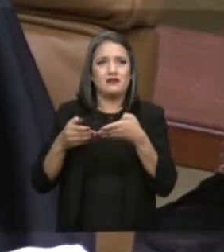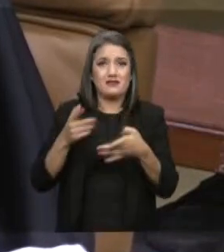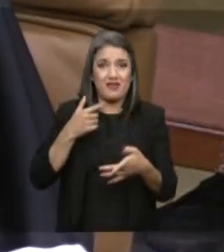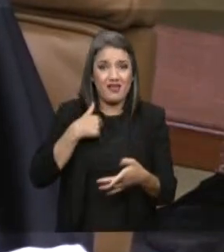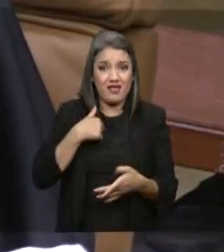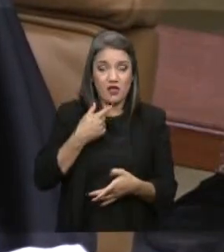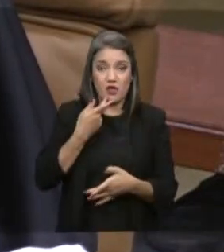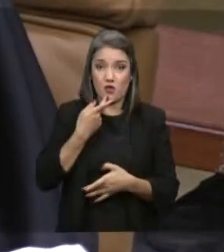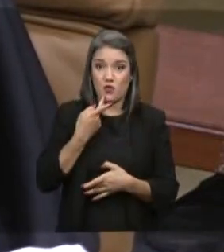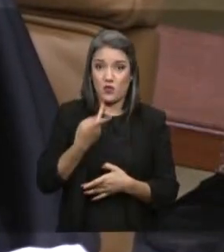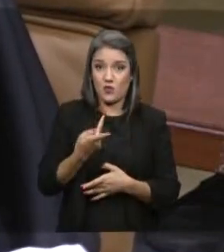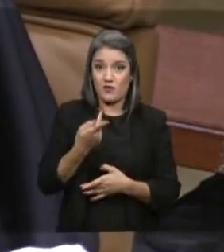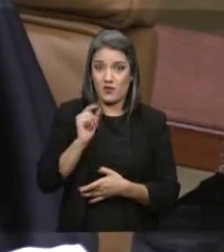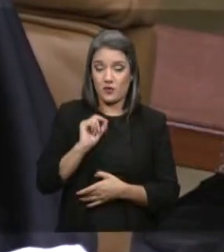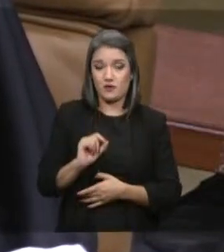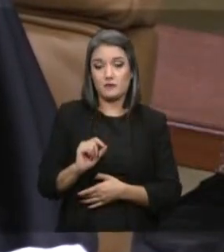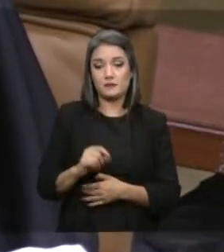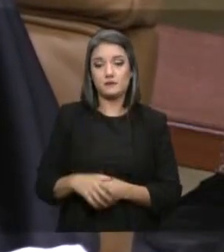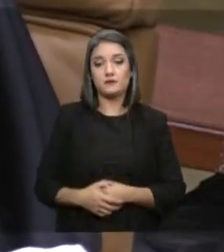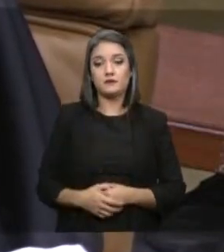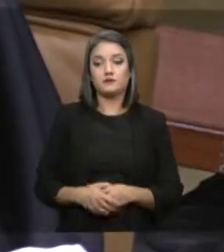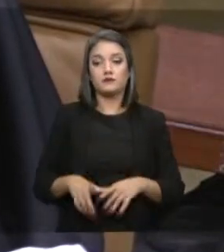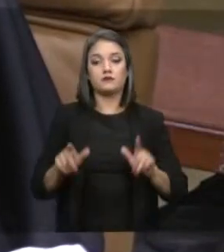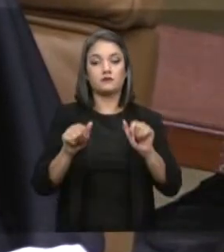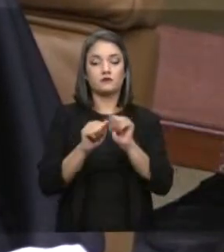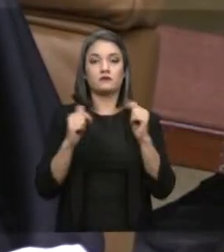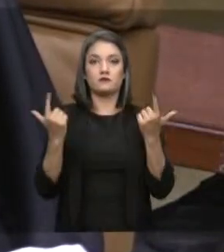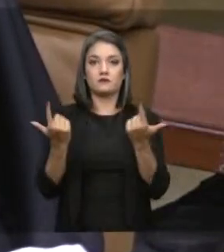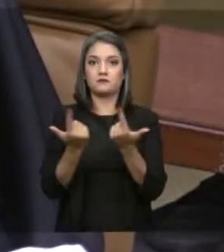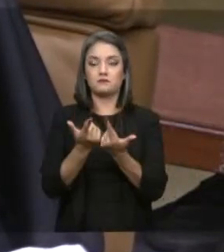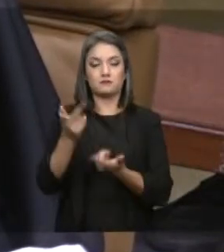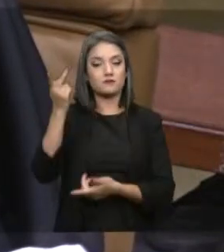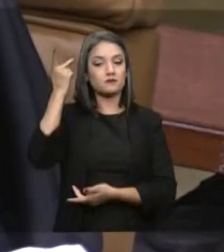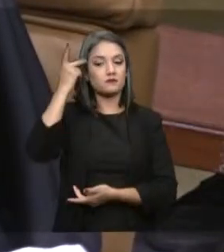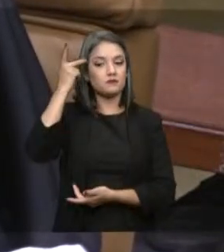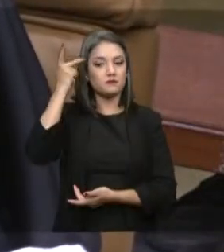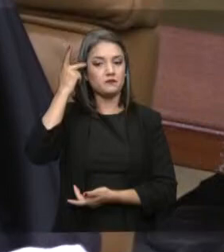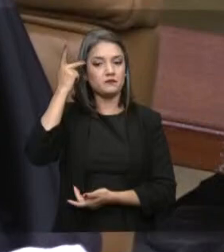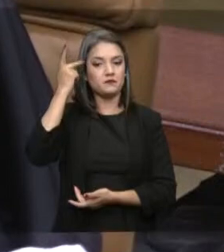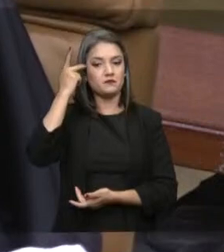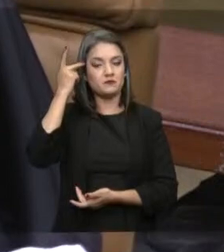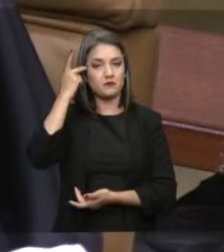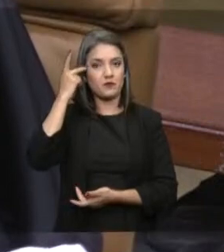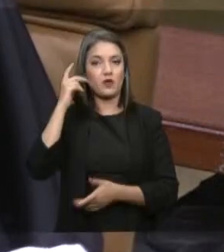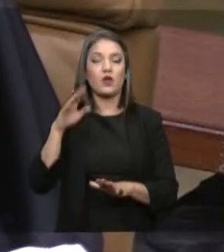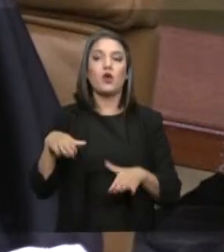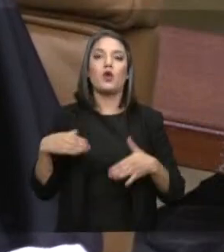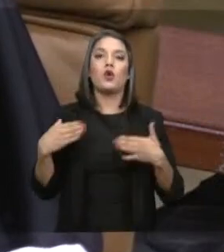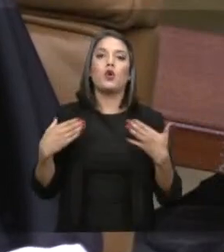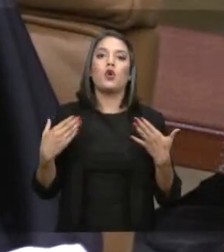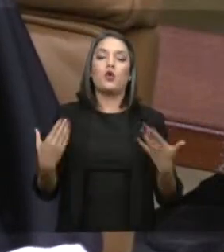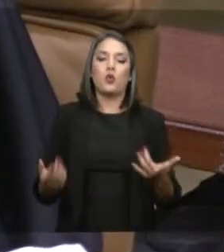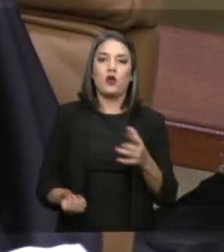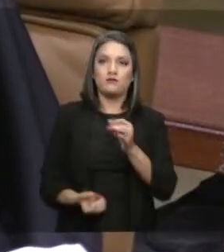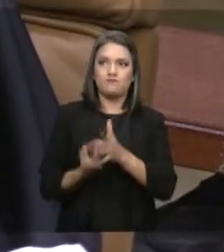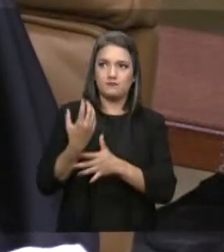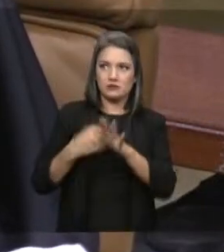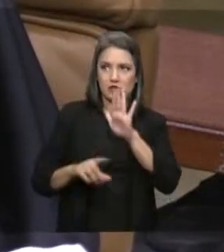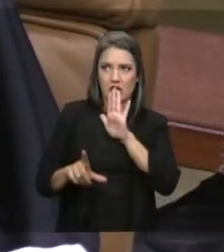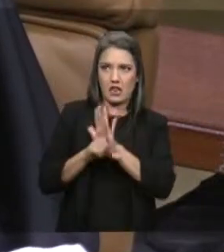depreender que a Assembleia Legislativa do Estado de São Paulo ao exercer sua competência